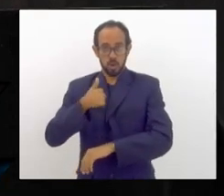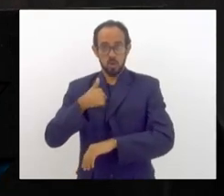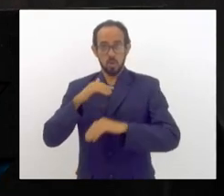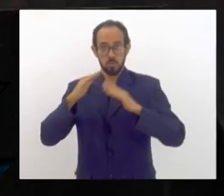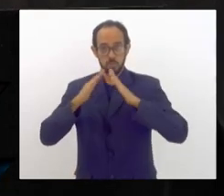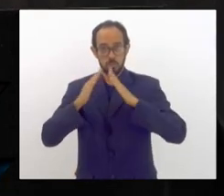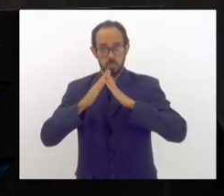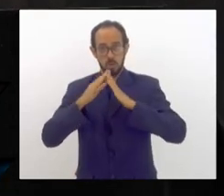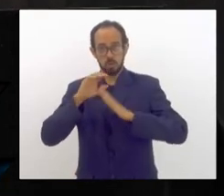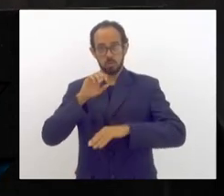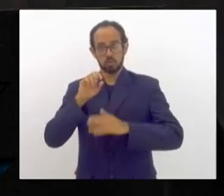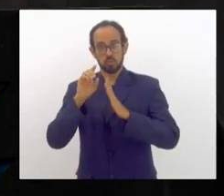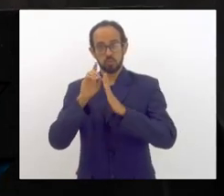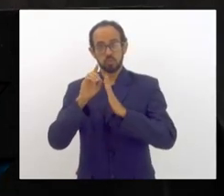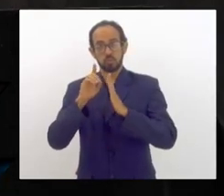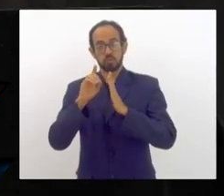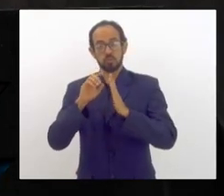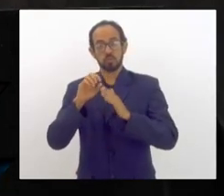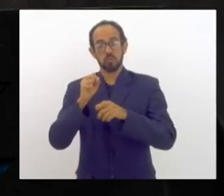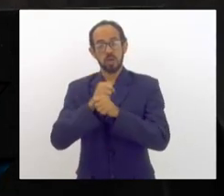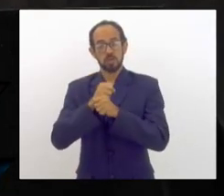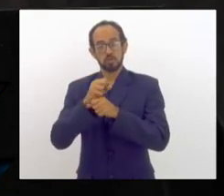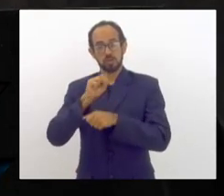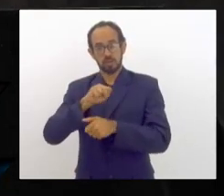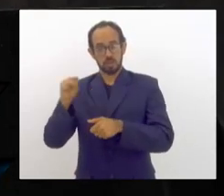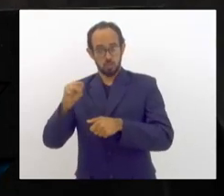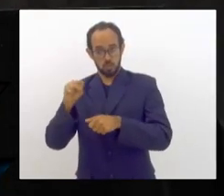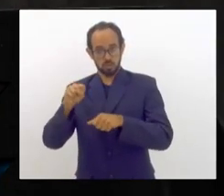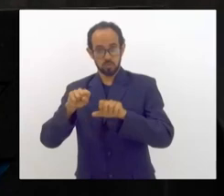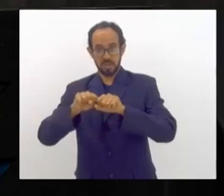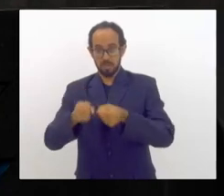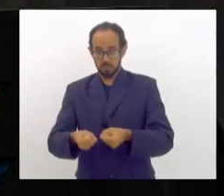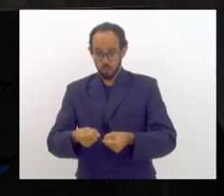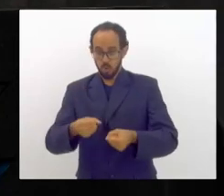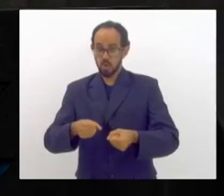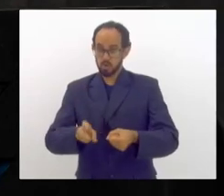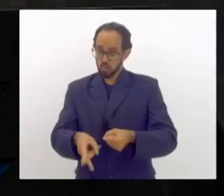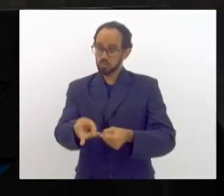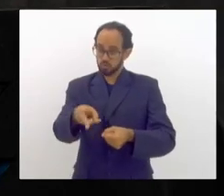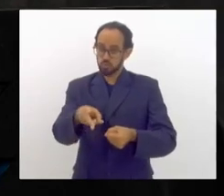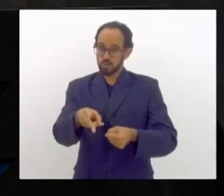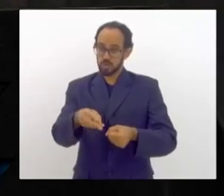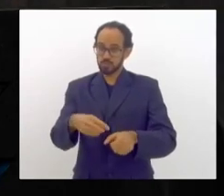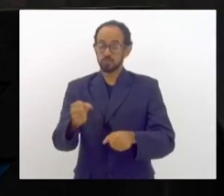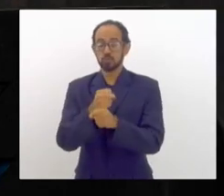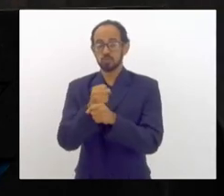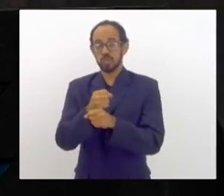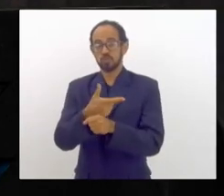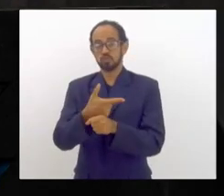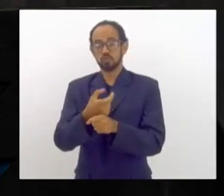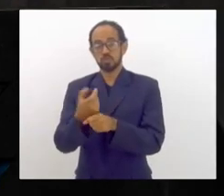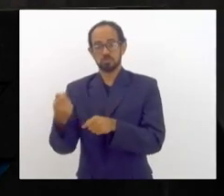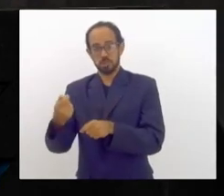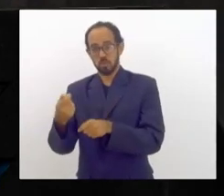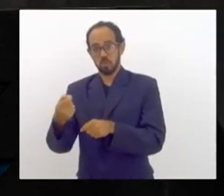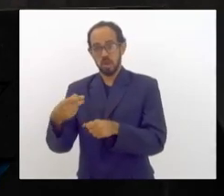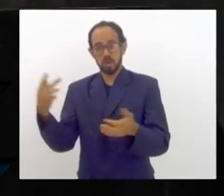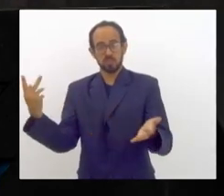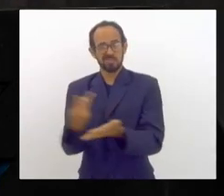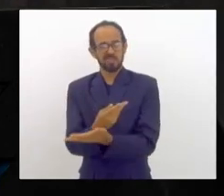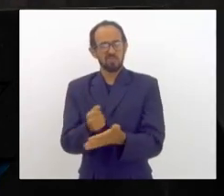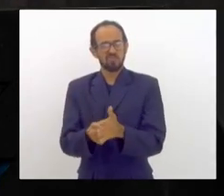em 88. Nós tivemos, durante os anos 2000, diversos eventos nos quais perdemos